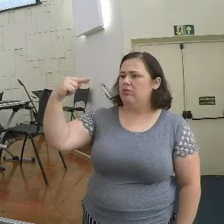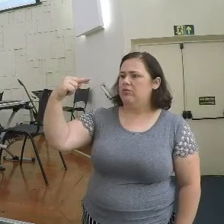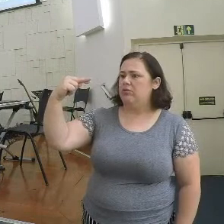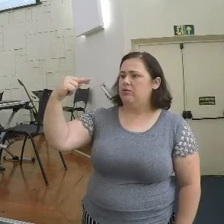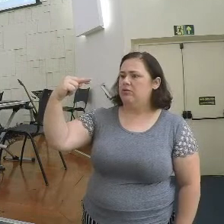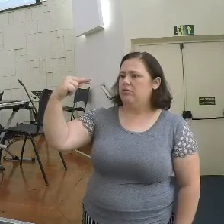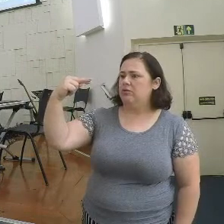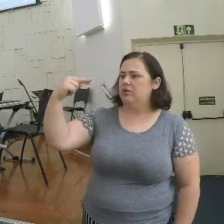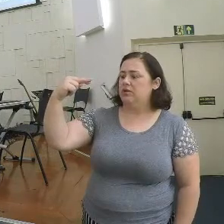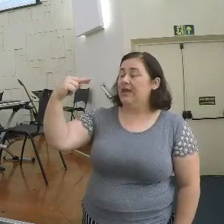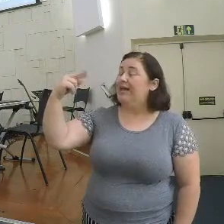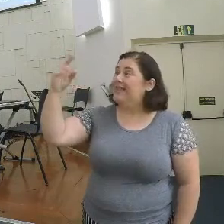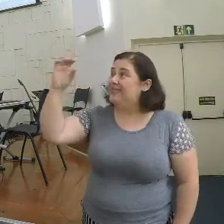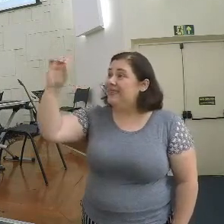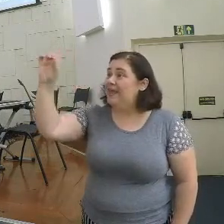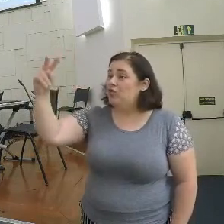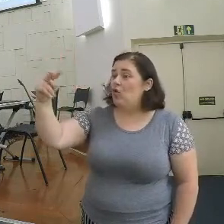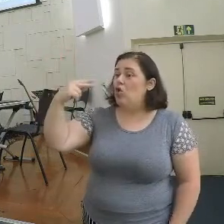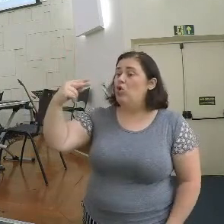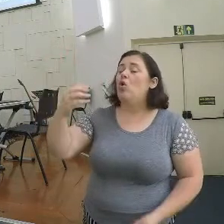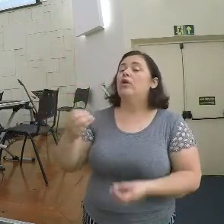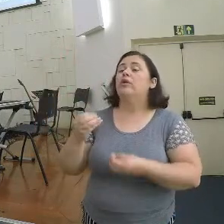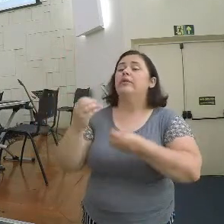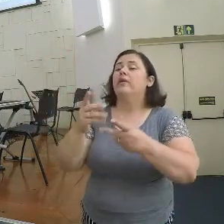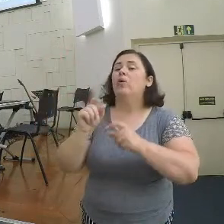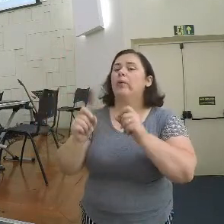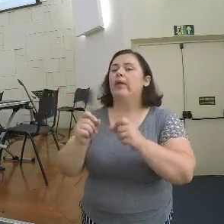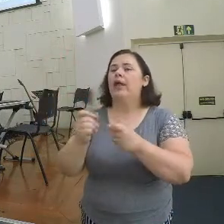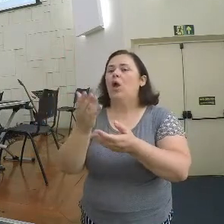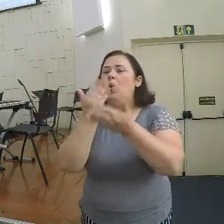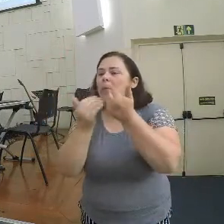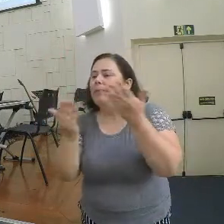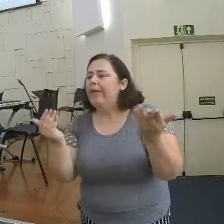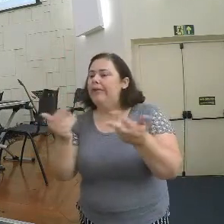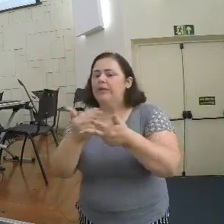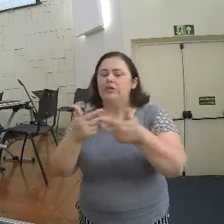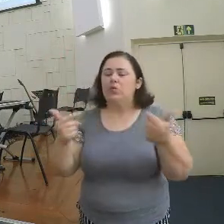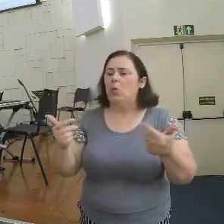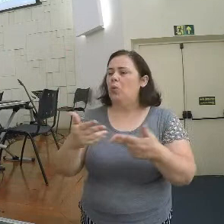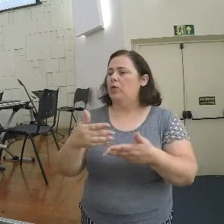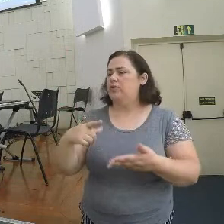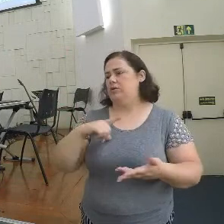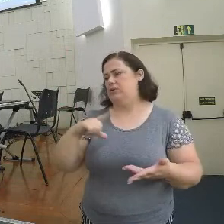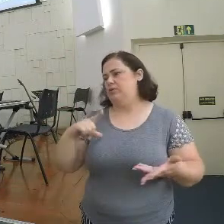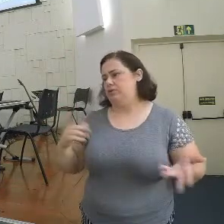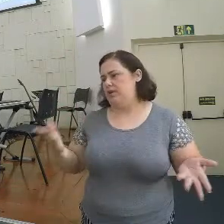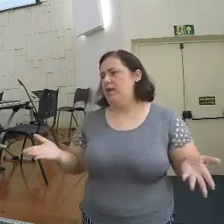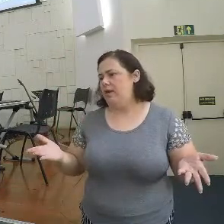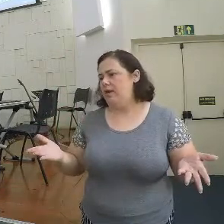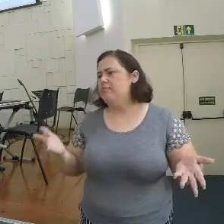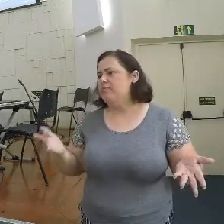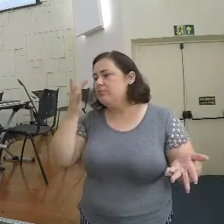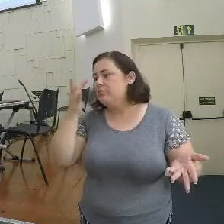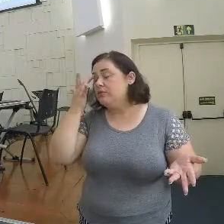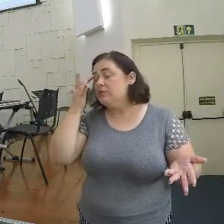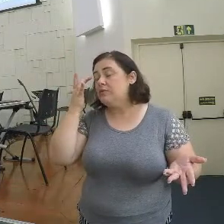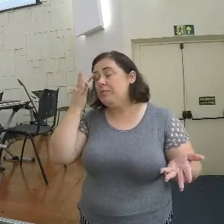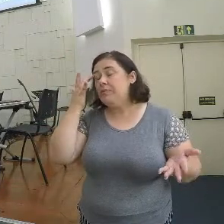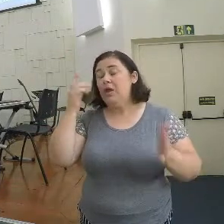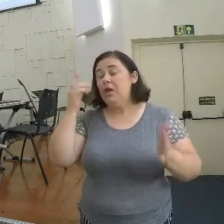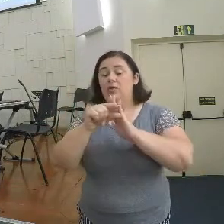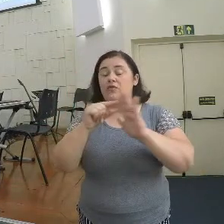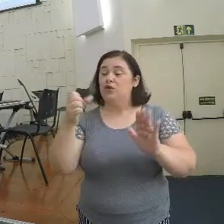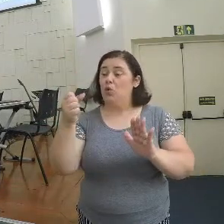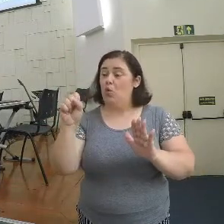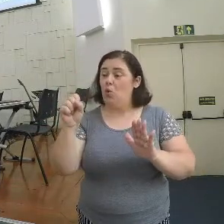Ele. A vida, a terra, os alimentos, o trabalho são concessões do Senhor. No versículo 8 ele